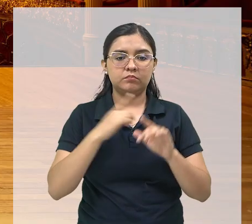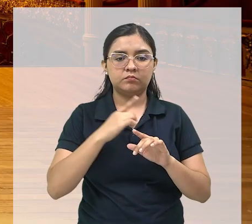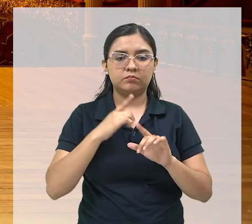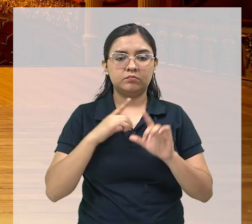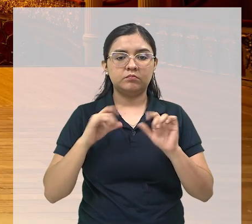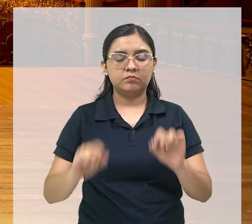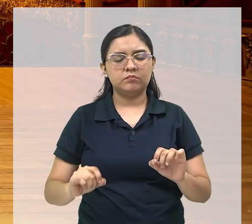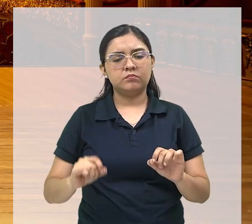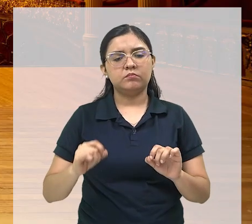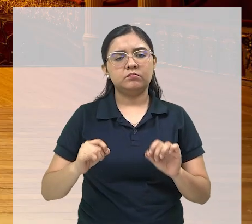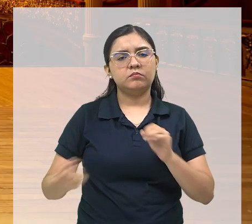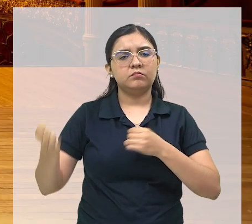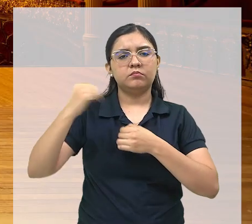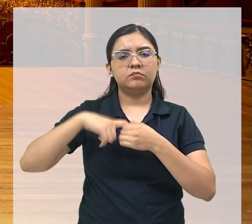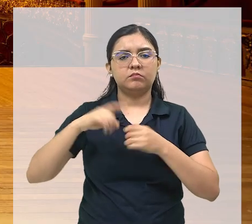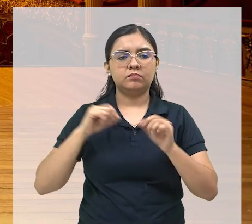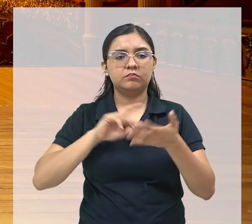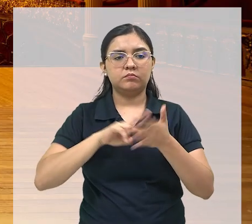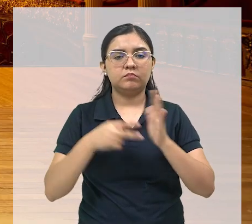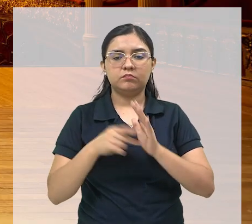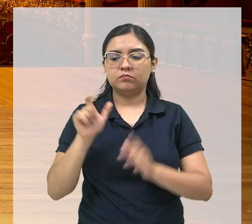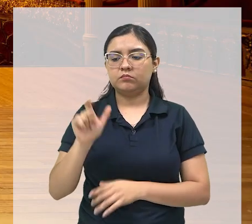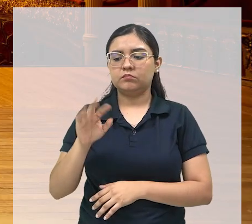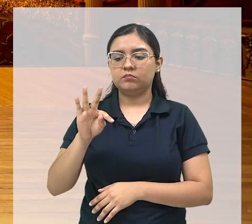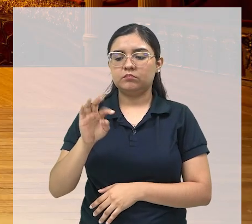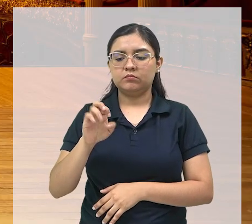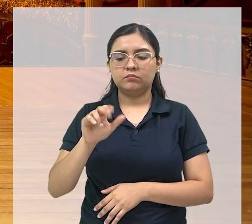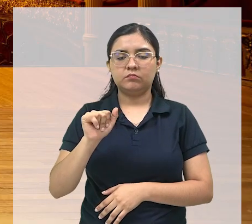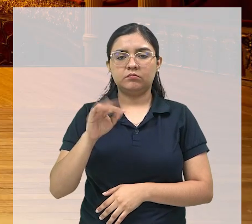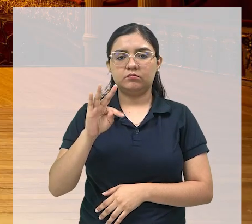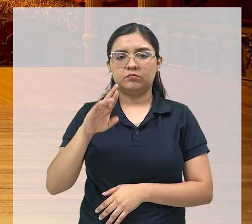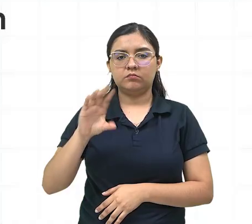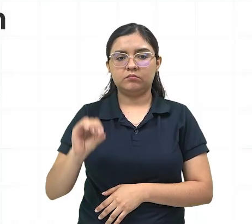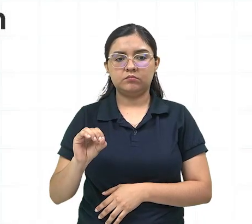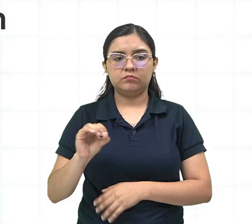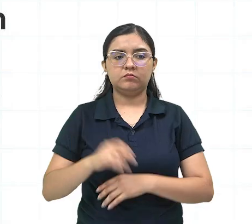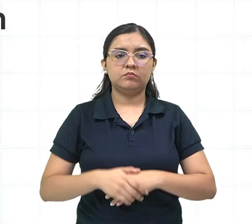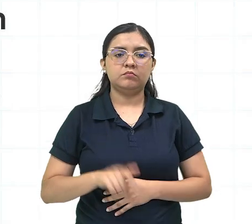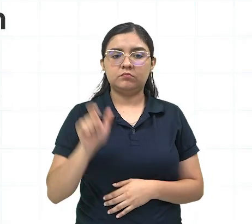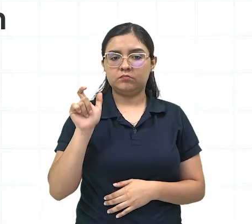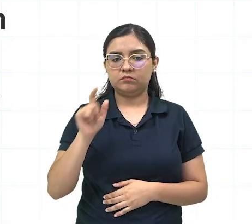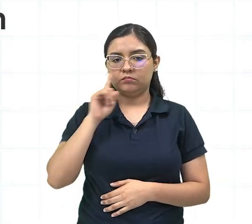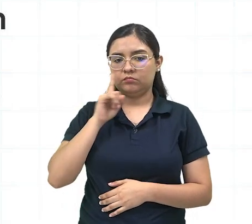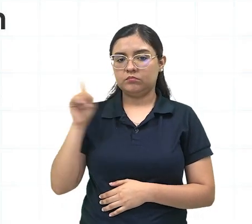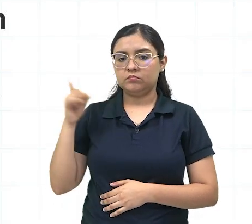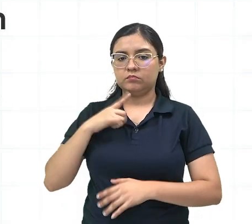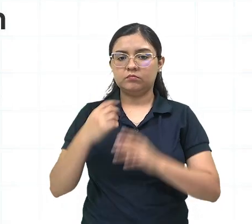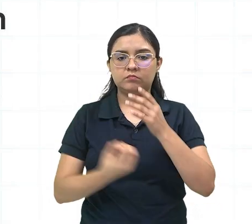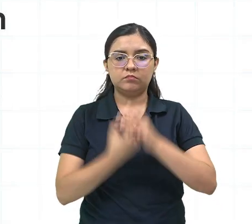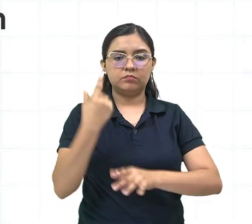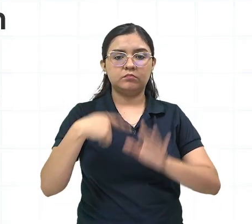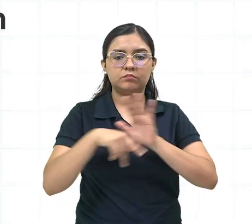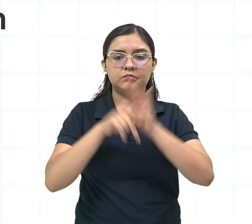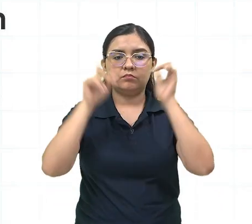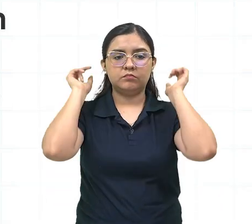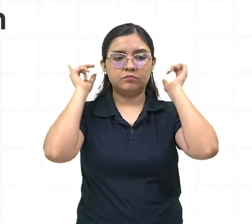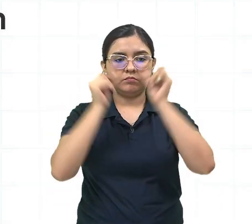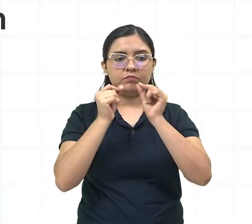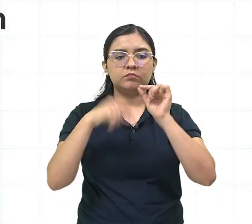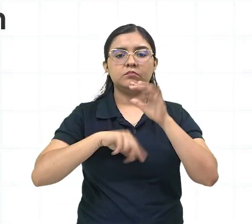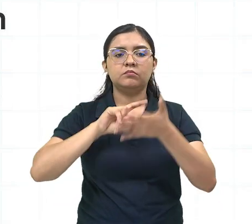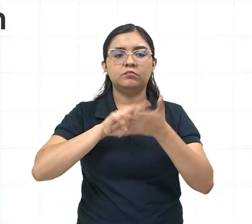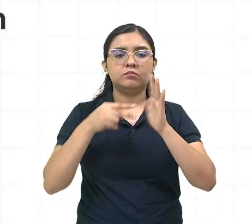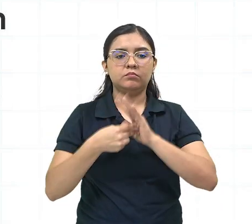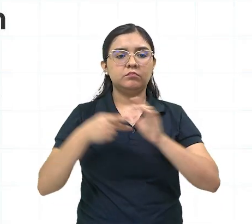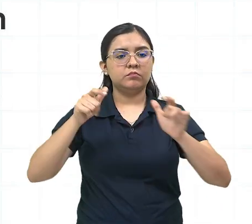vamos voltar lá no significado da palavra teatro. A palavra teatro tem origem grega